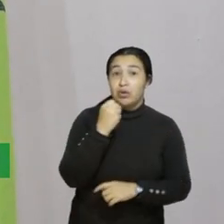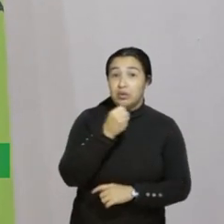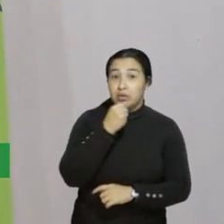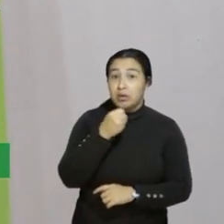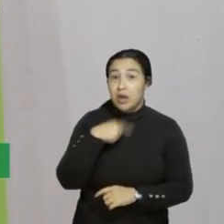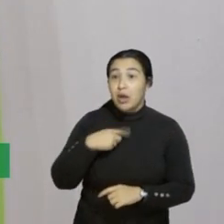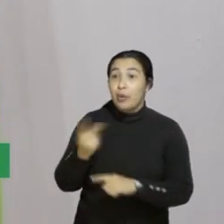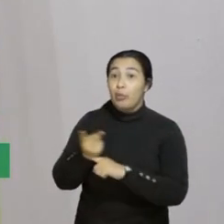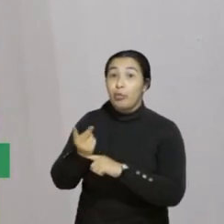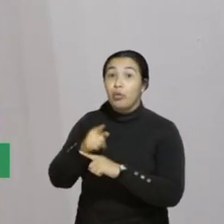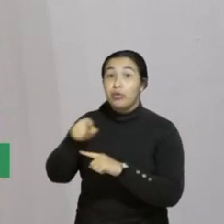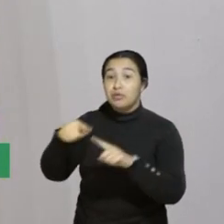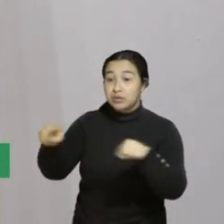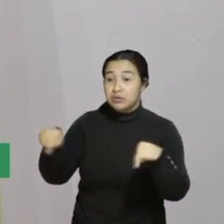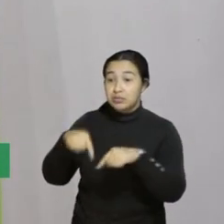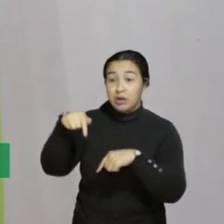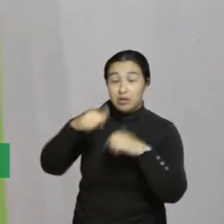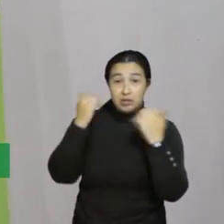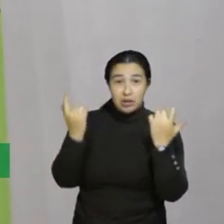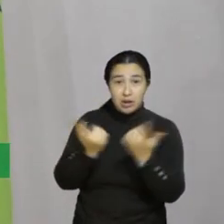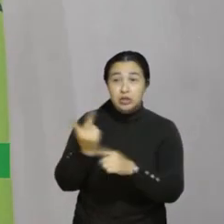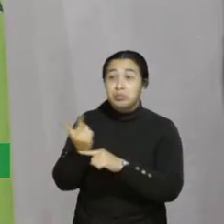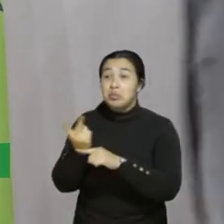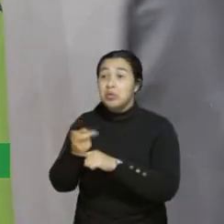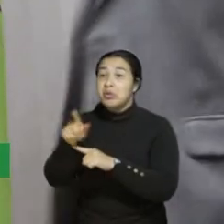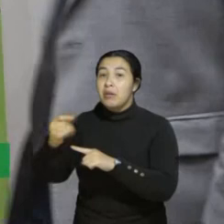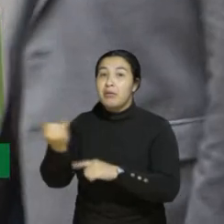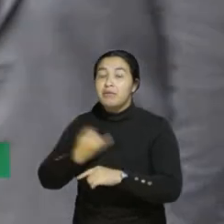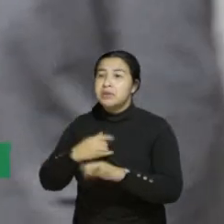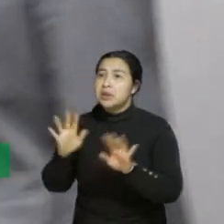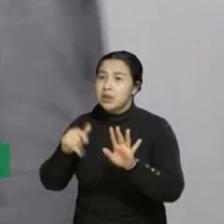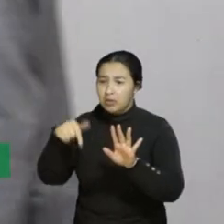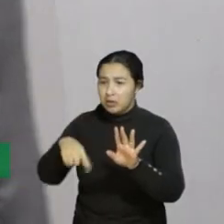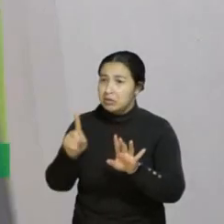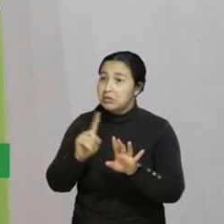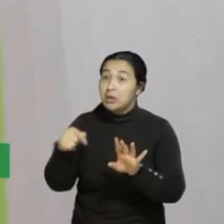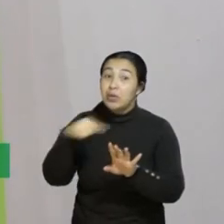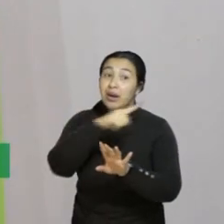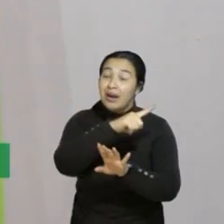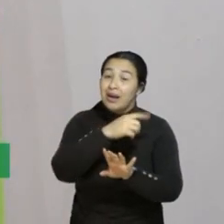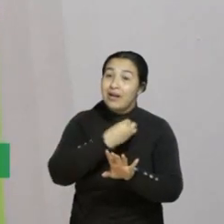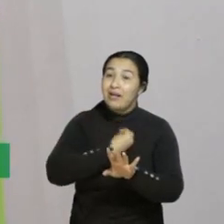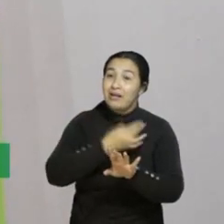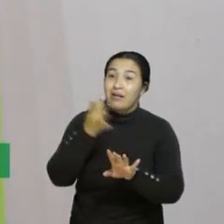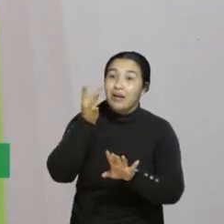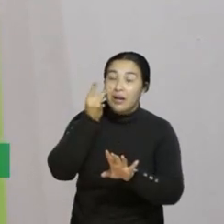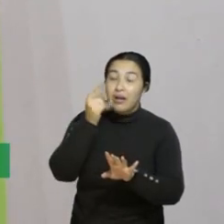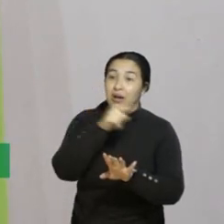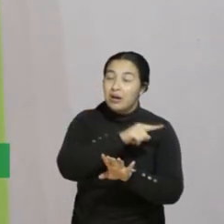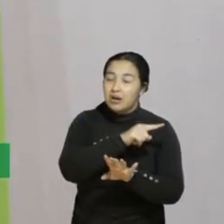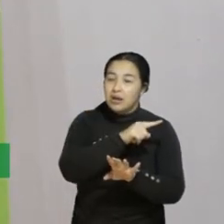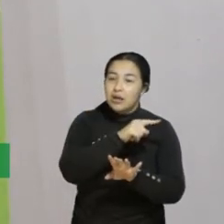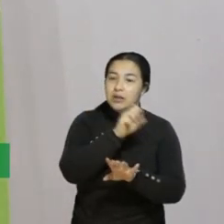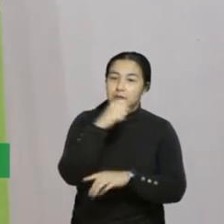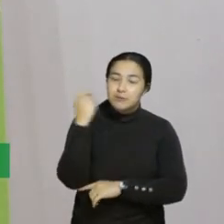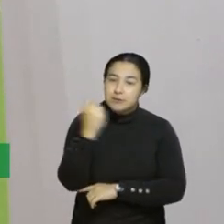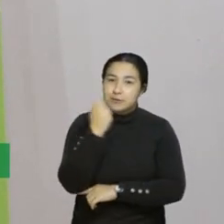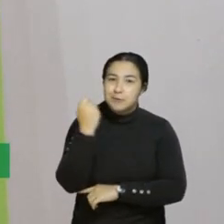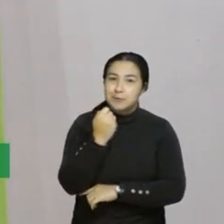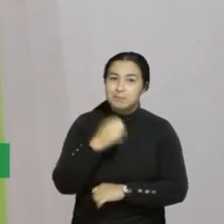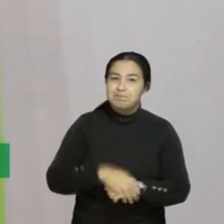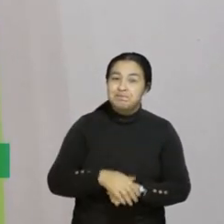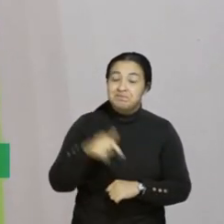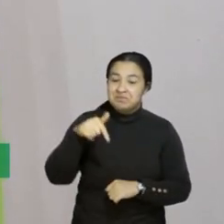procurar, e fiquei bem feliz, porque realmente Santa Catarina deu um show de solidariedade. Nós estávamos